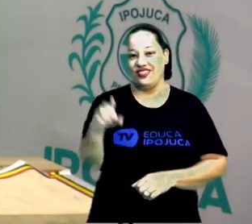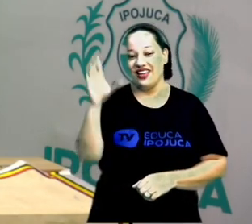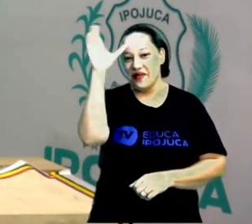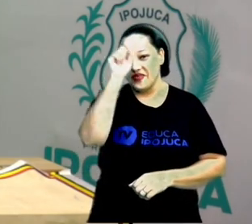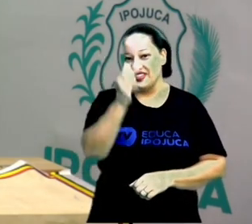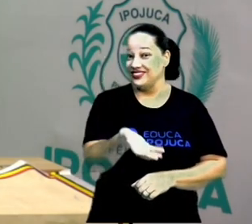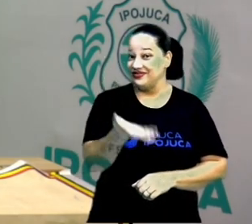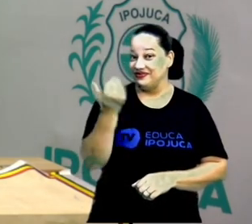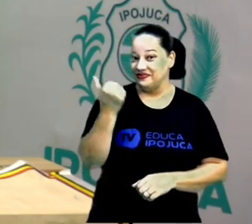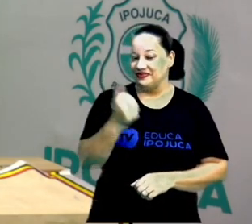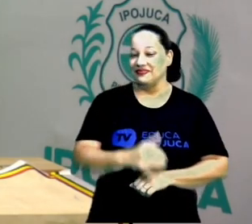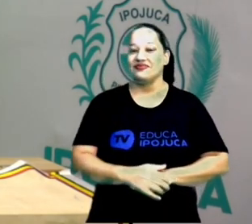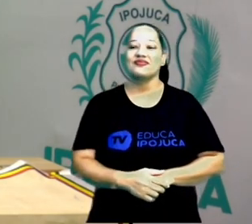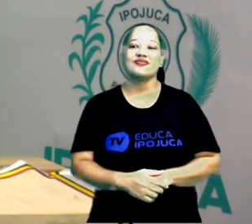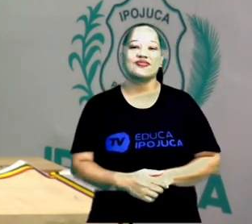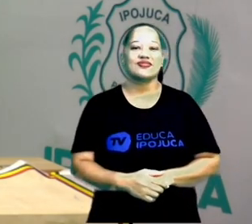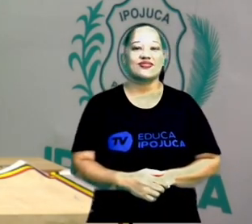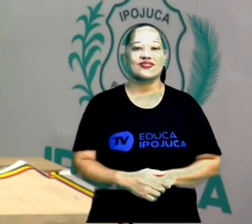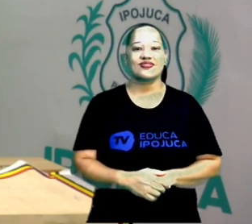Vamos lá.